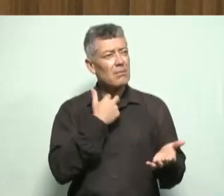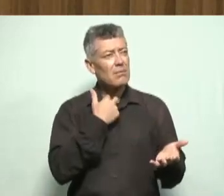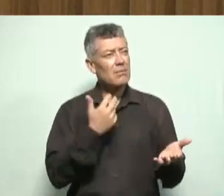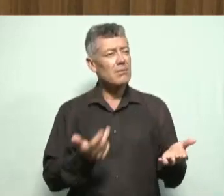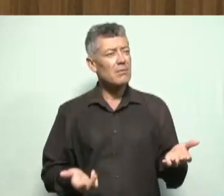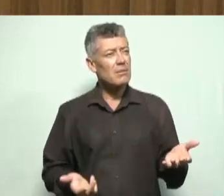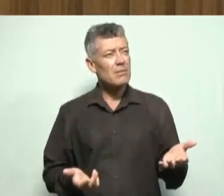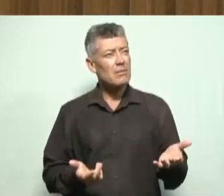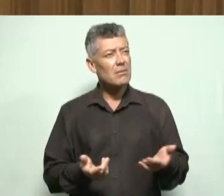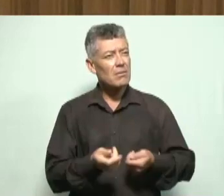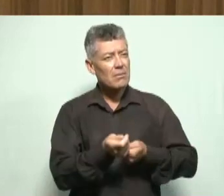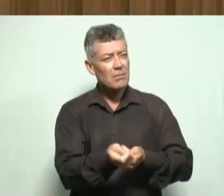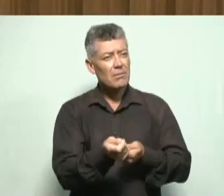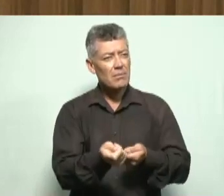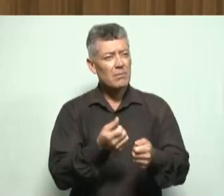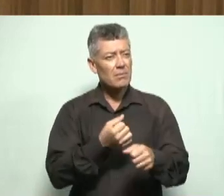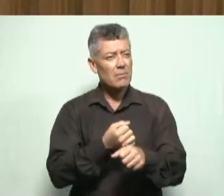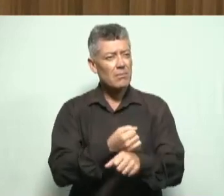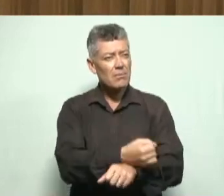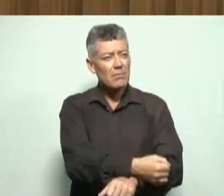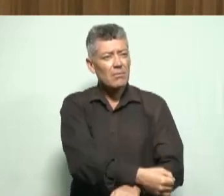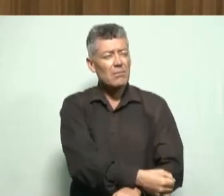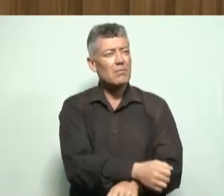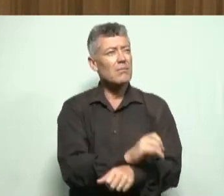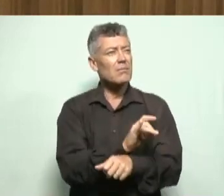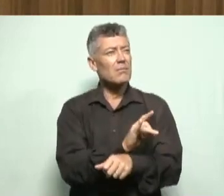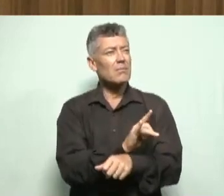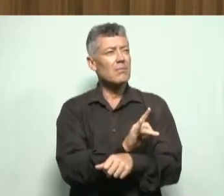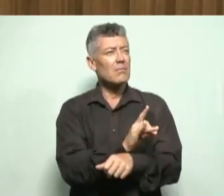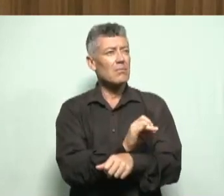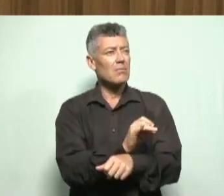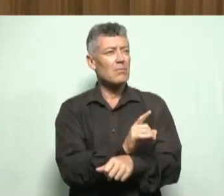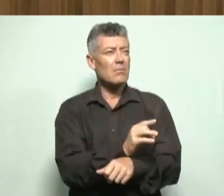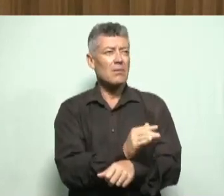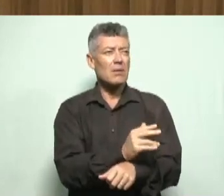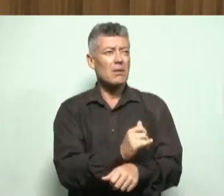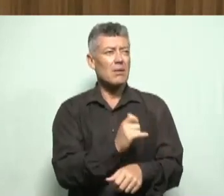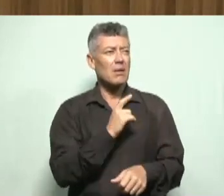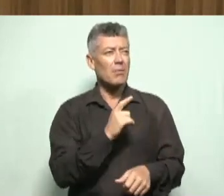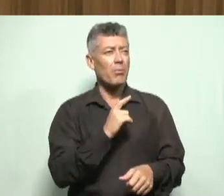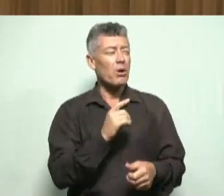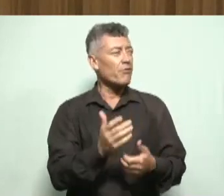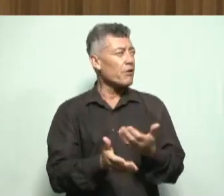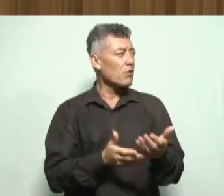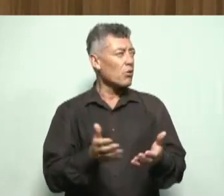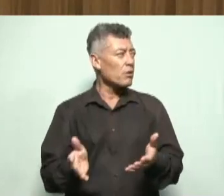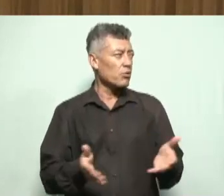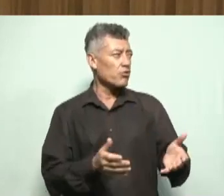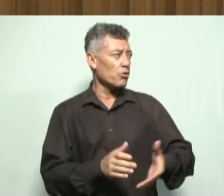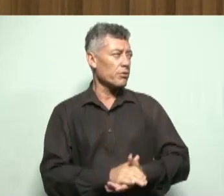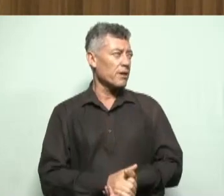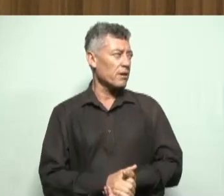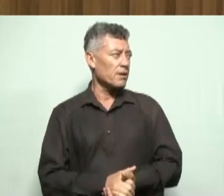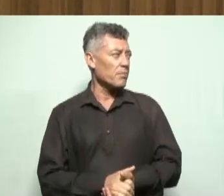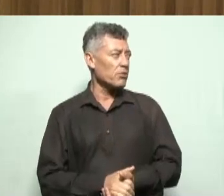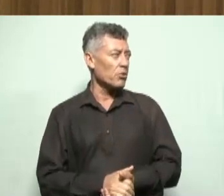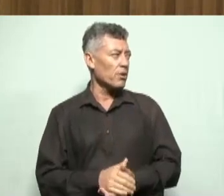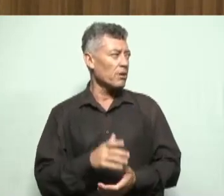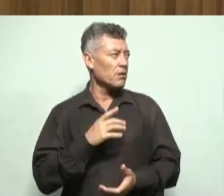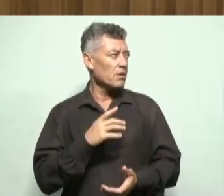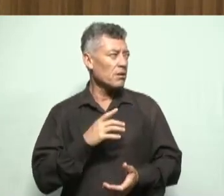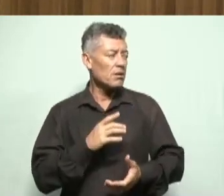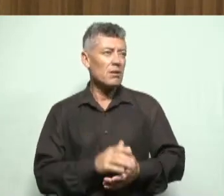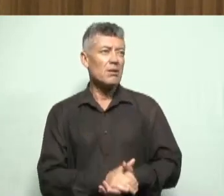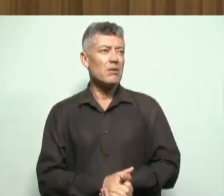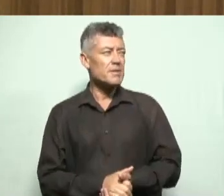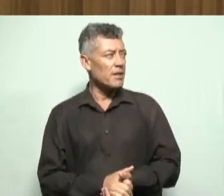ficar refém de ideologias? Isso não tem nada a ver com respeito. Eu tenho várias pessoas